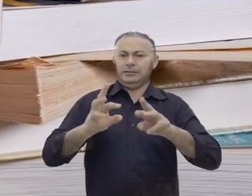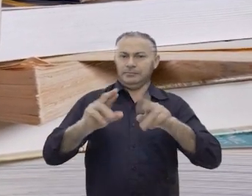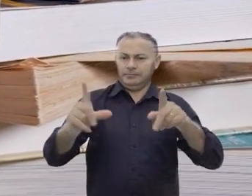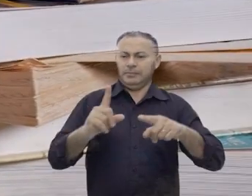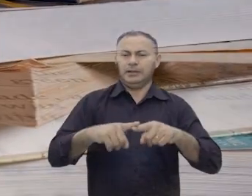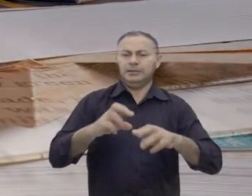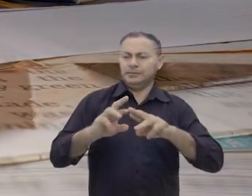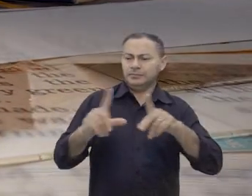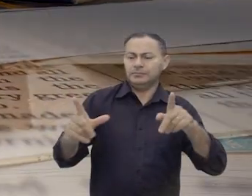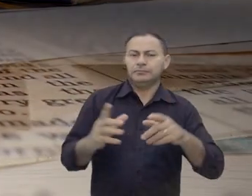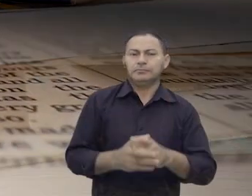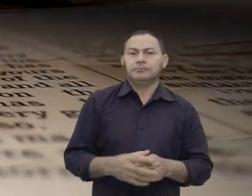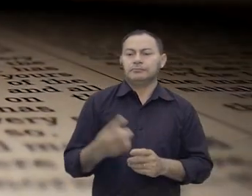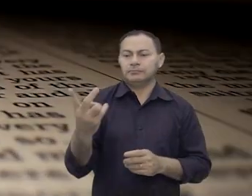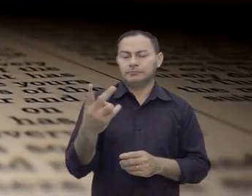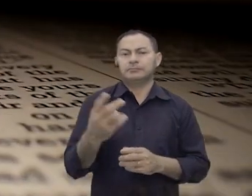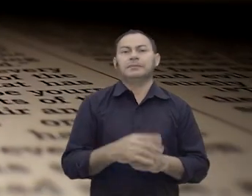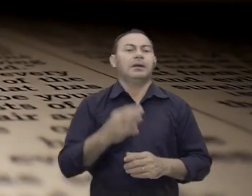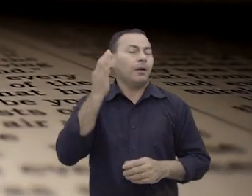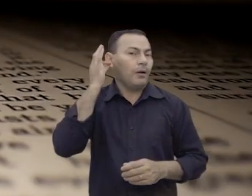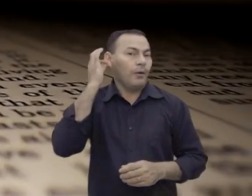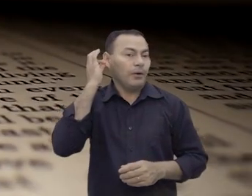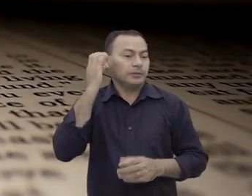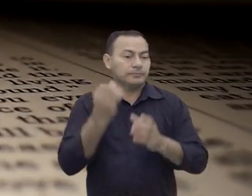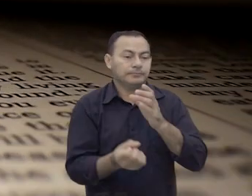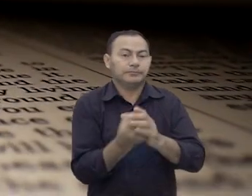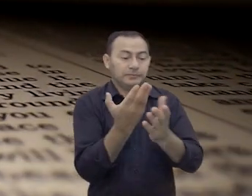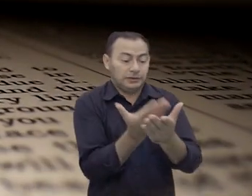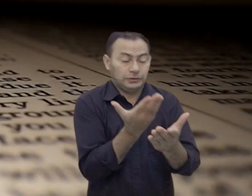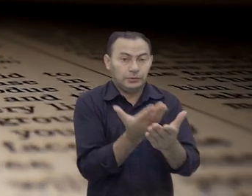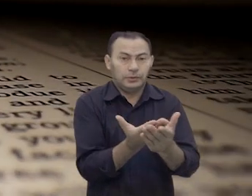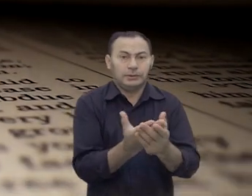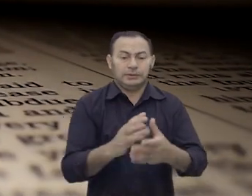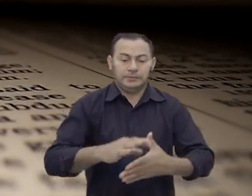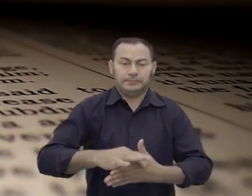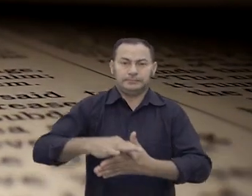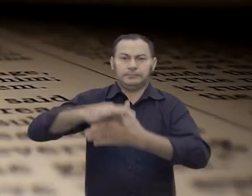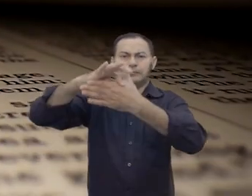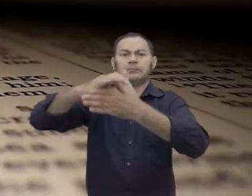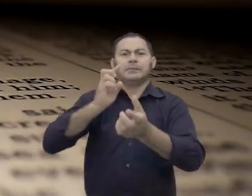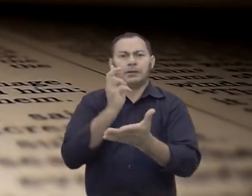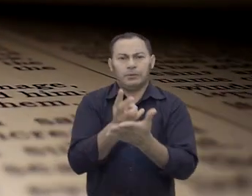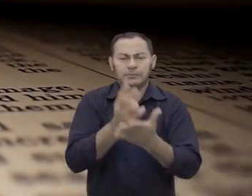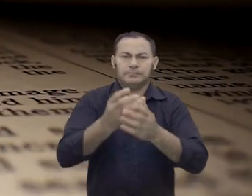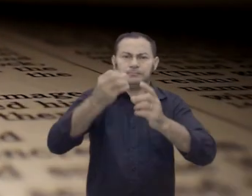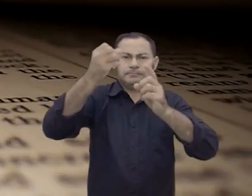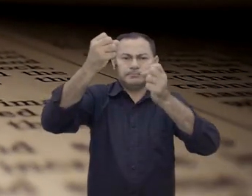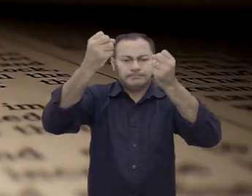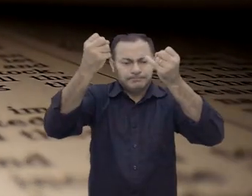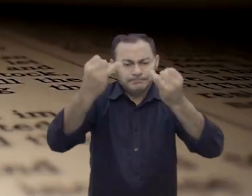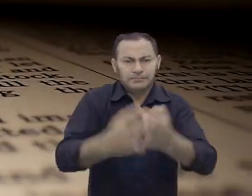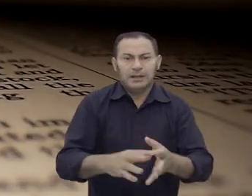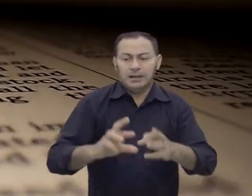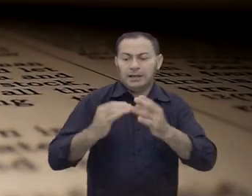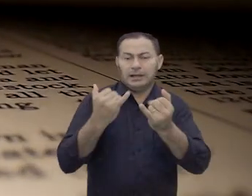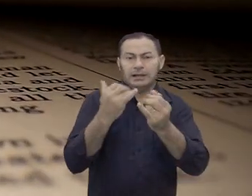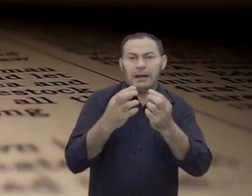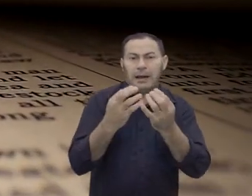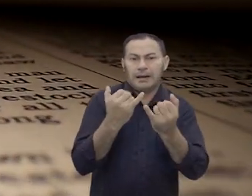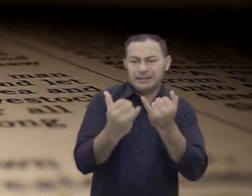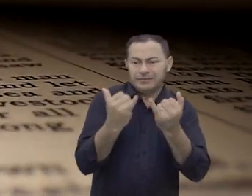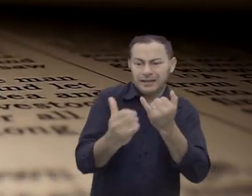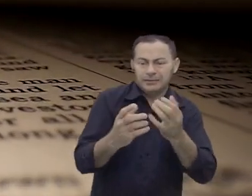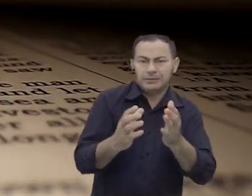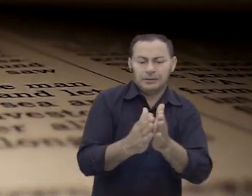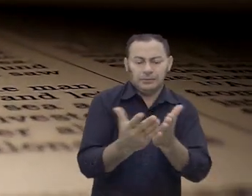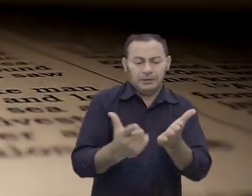diferentes. Mas, mesmo sendo tão diferentes, ambos são ótimas fontes de estudo de liderança. Continuando a destacar as semelhanças entre